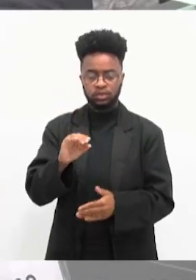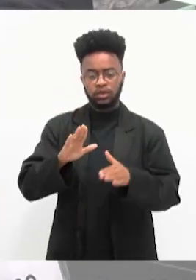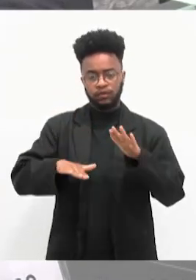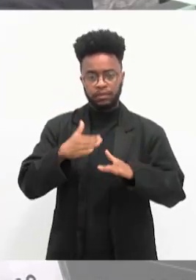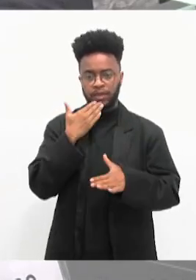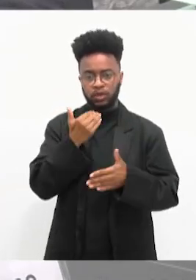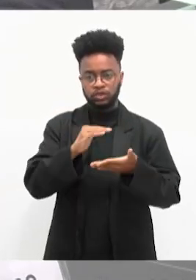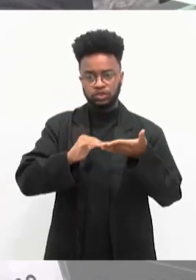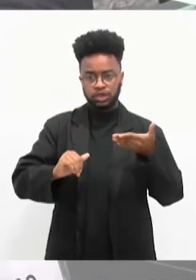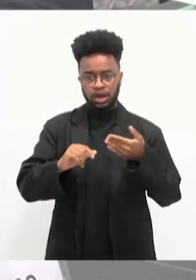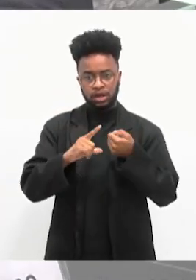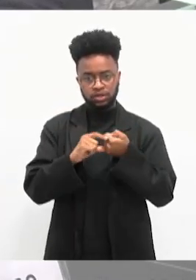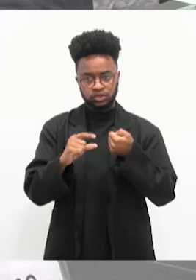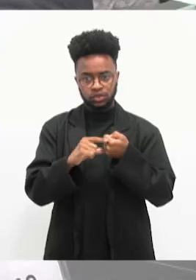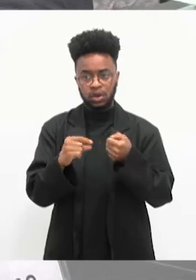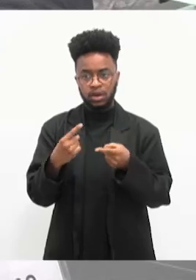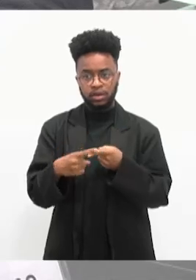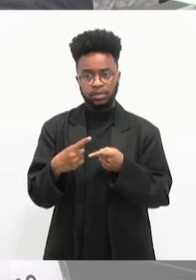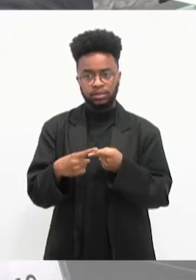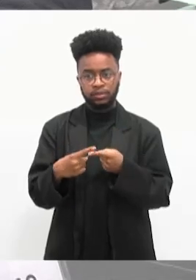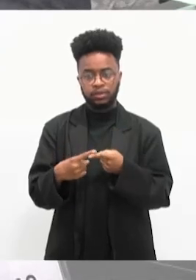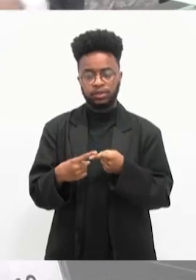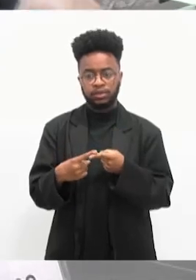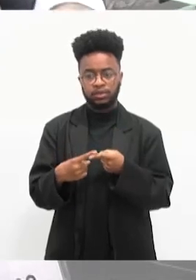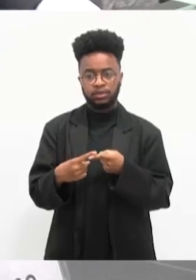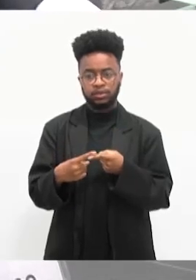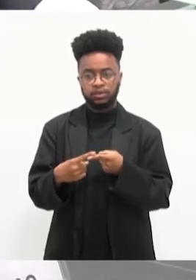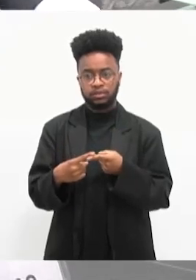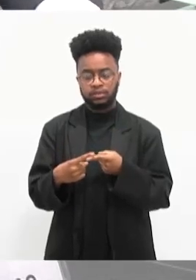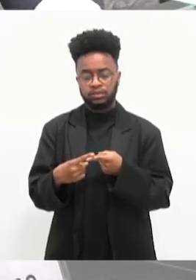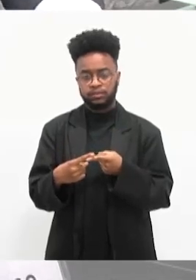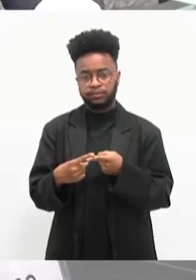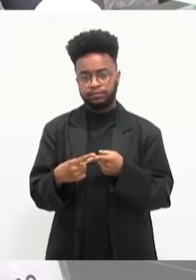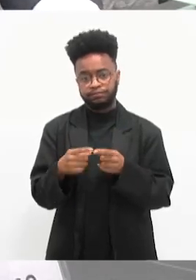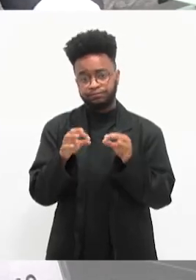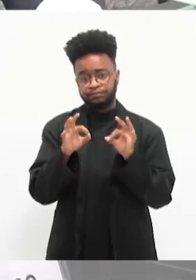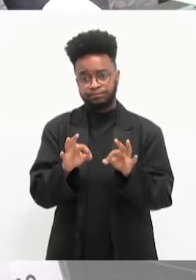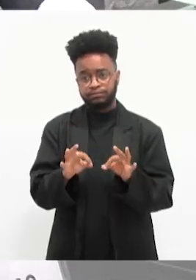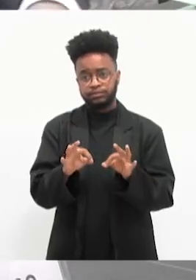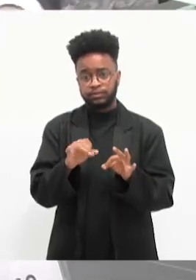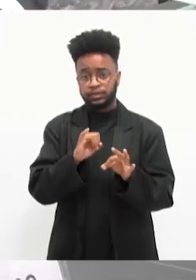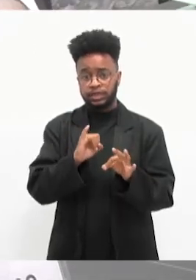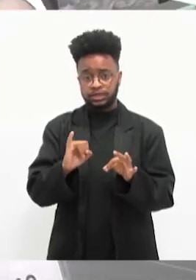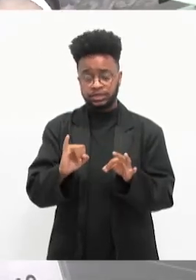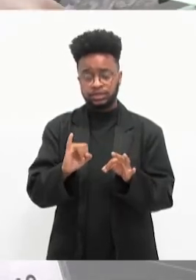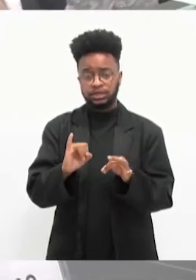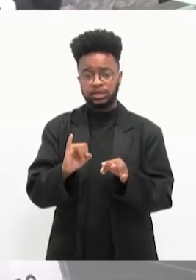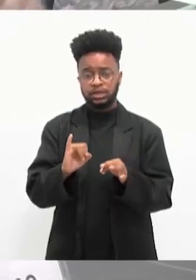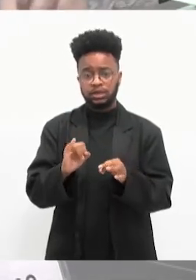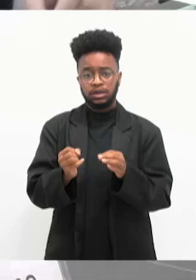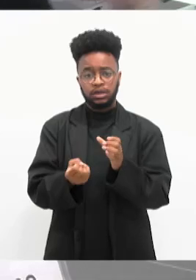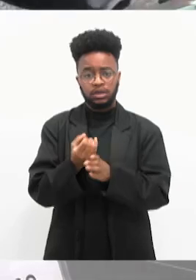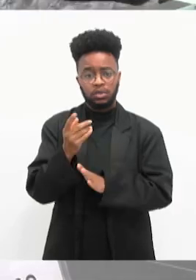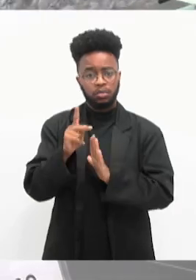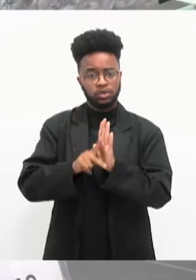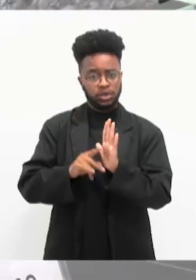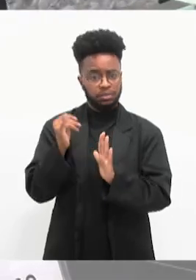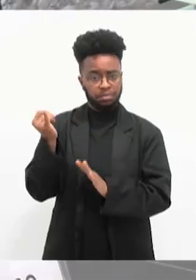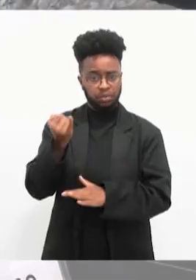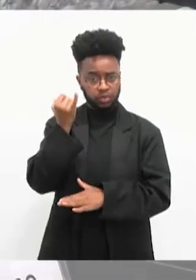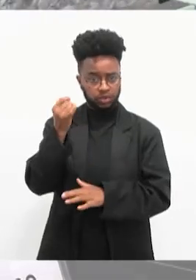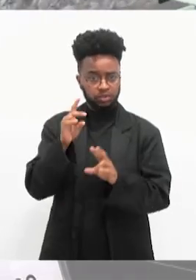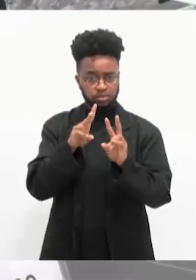artigo. Porque é verdade. Assim, claro que, quando você faz um projeto de relevância do beach tennis, você